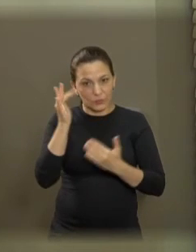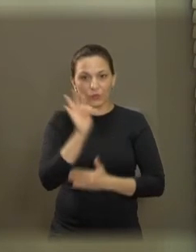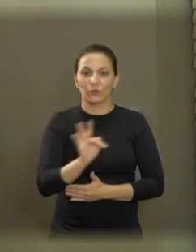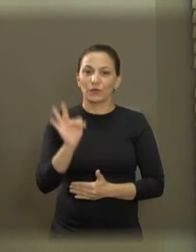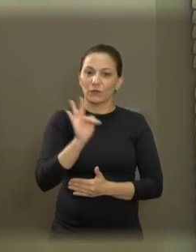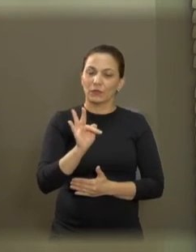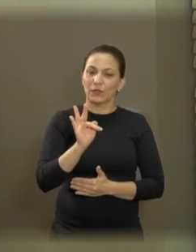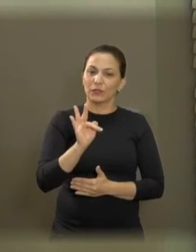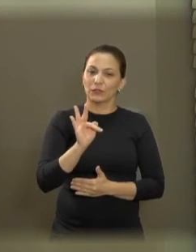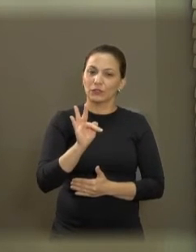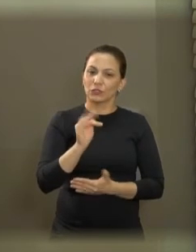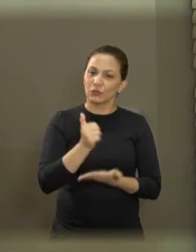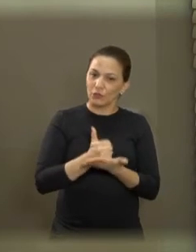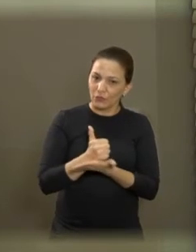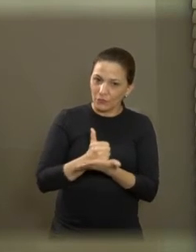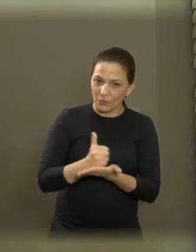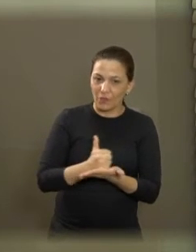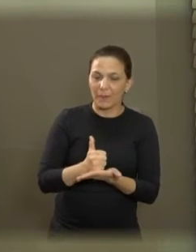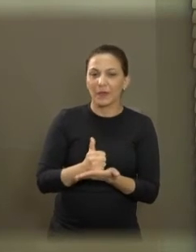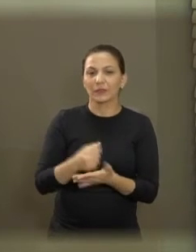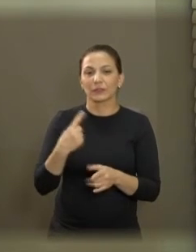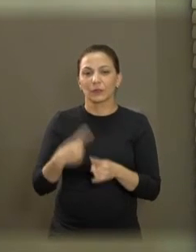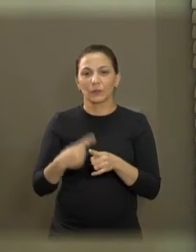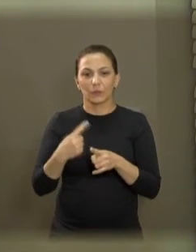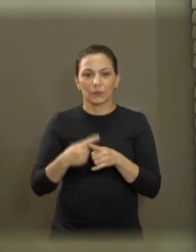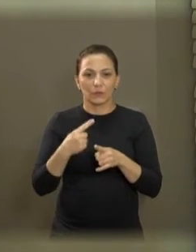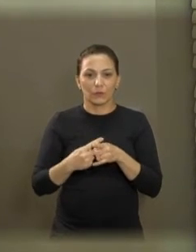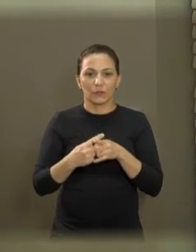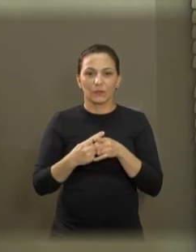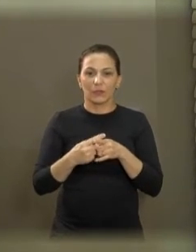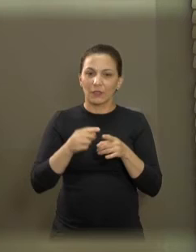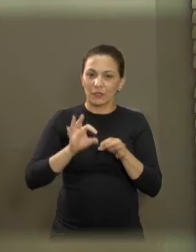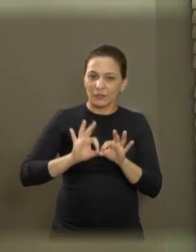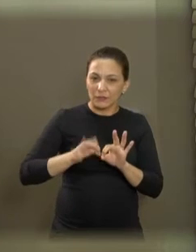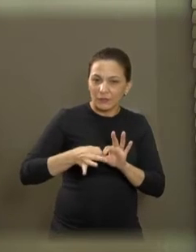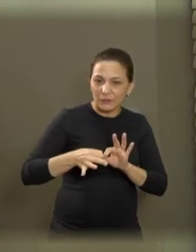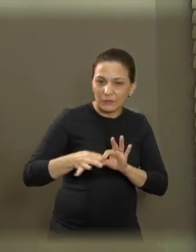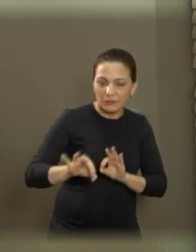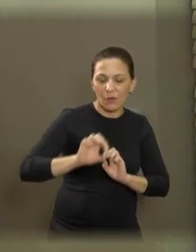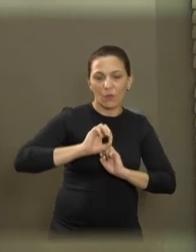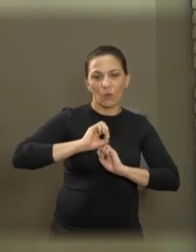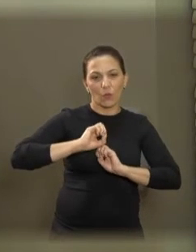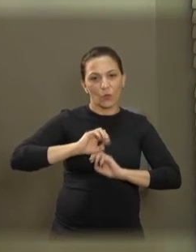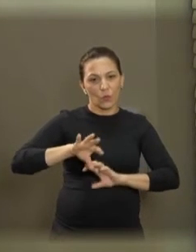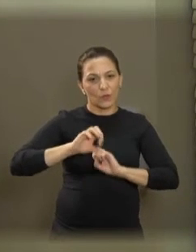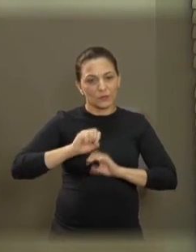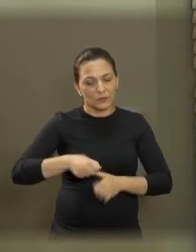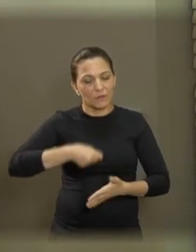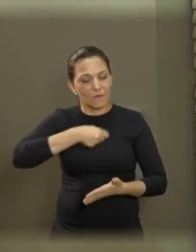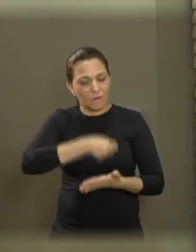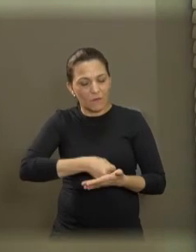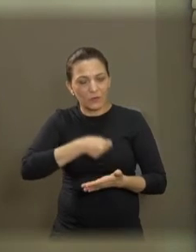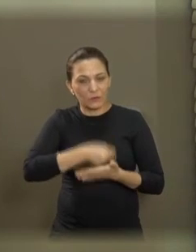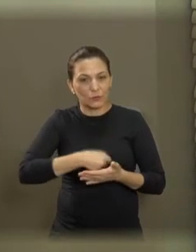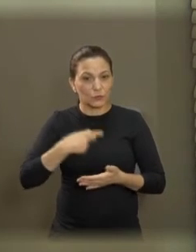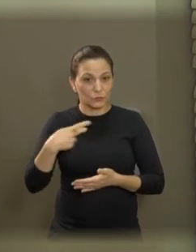Ciências Farmacêuticas por toda essa extensão, por todo esse ensino, por toda essa